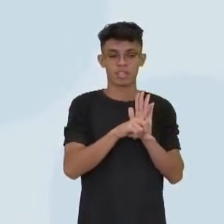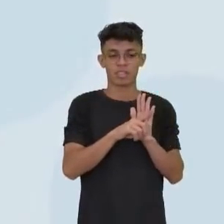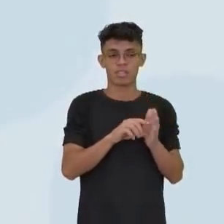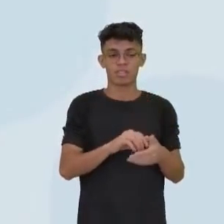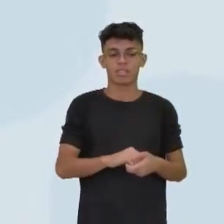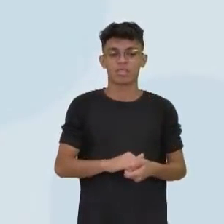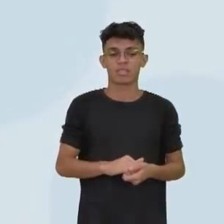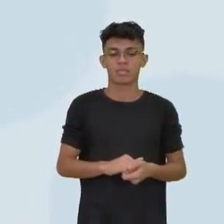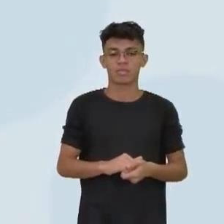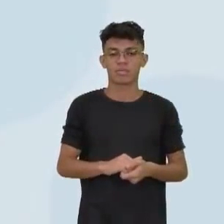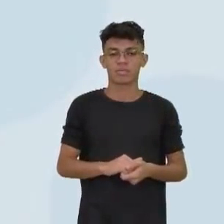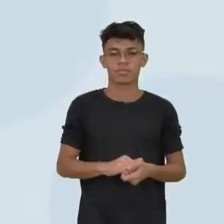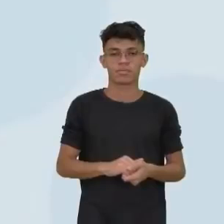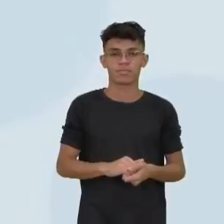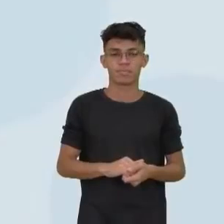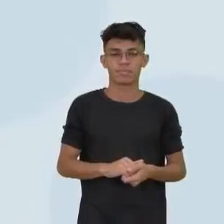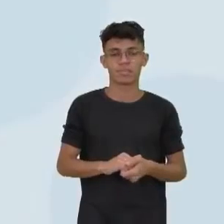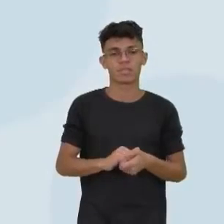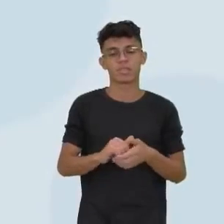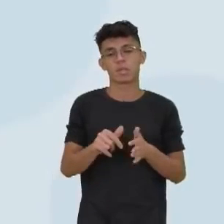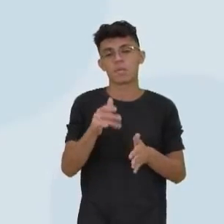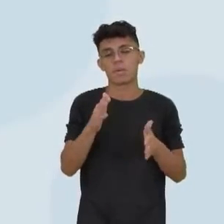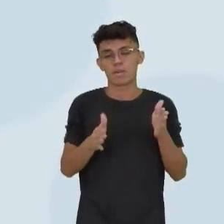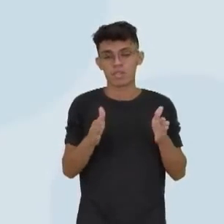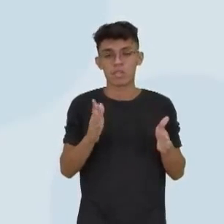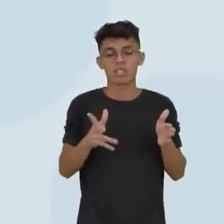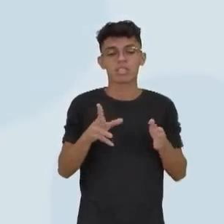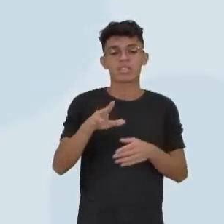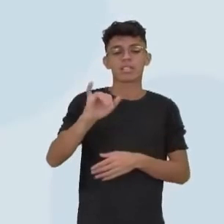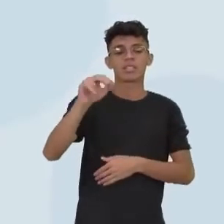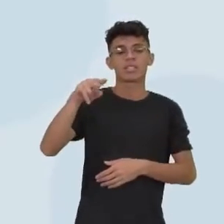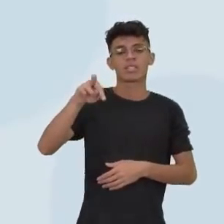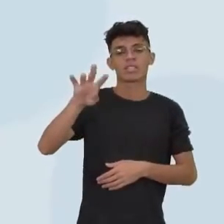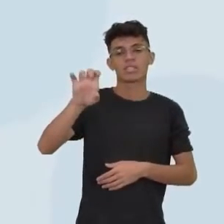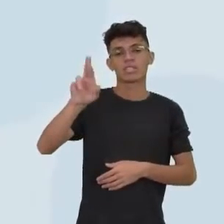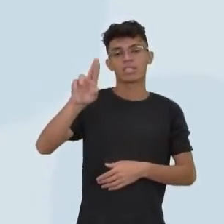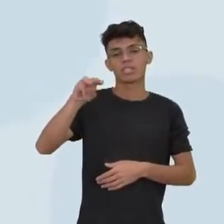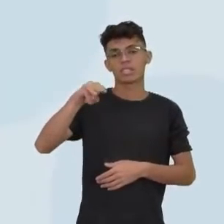importante marca desse momento os interventores.